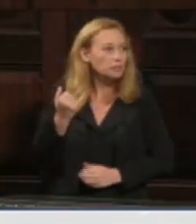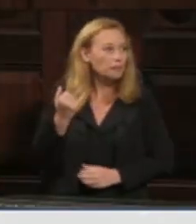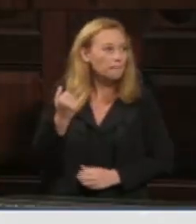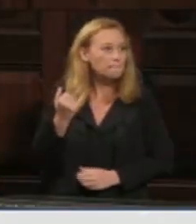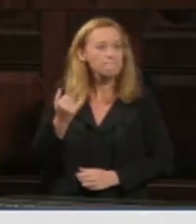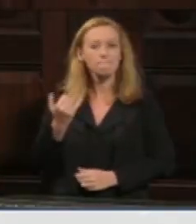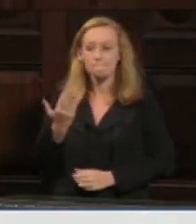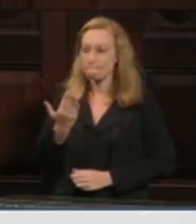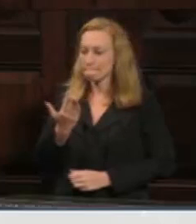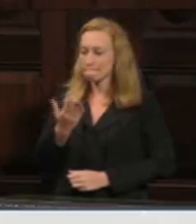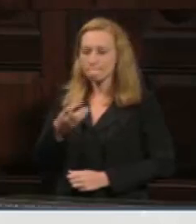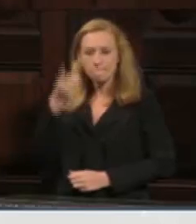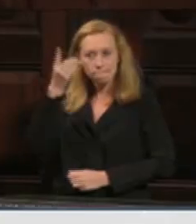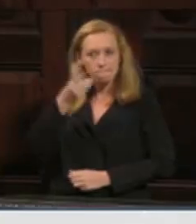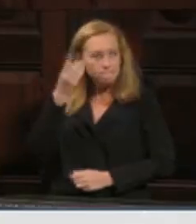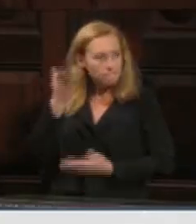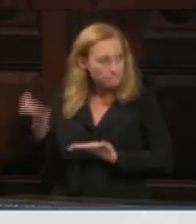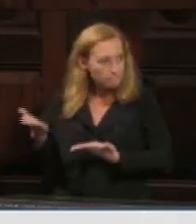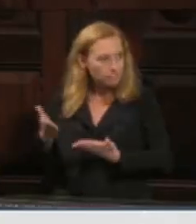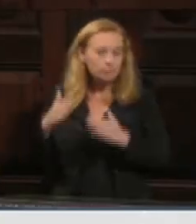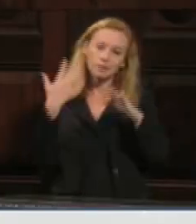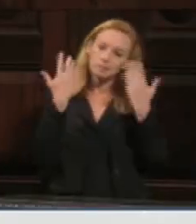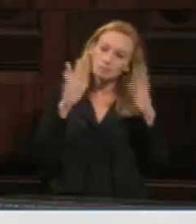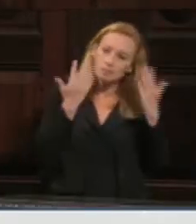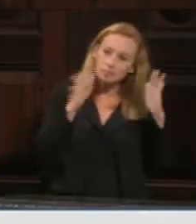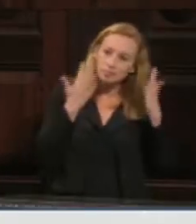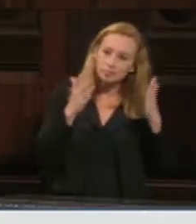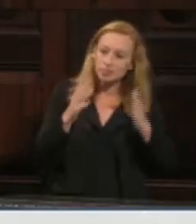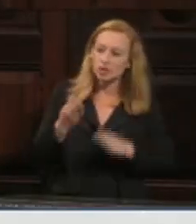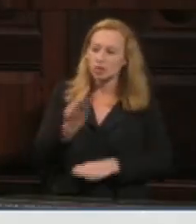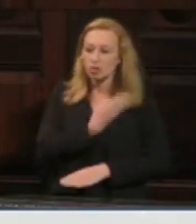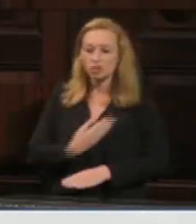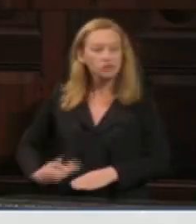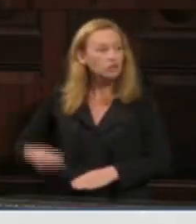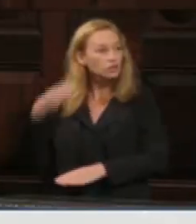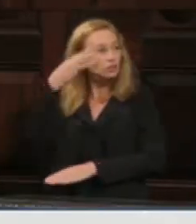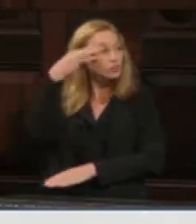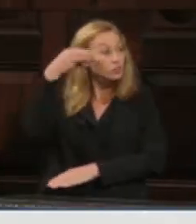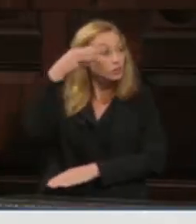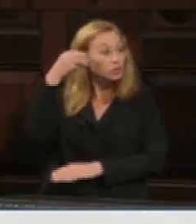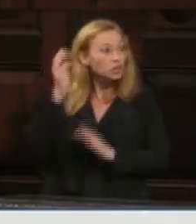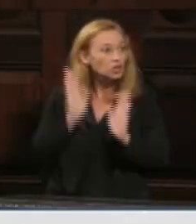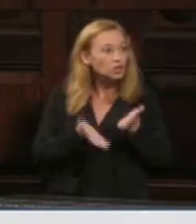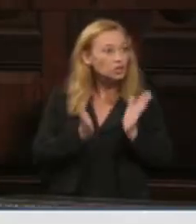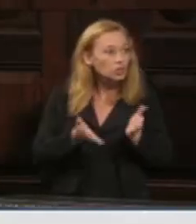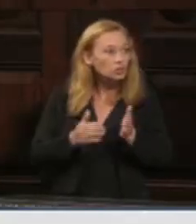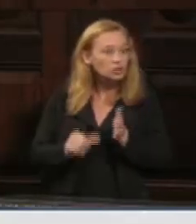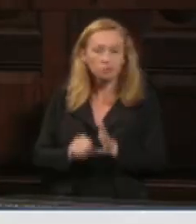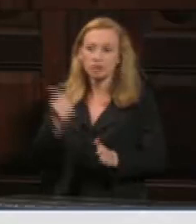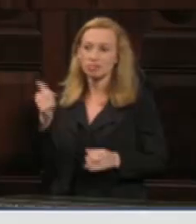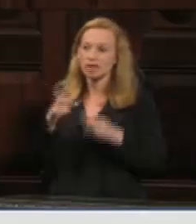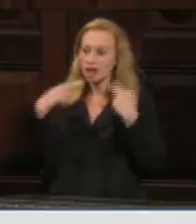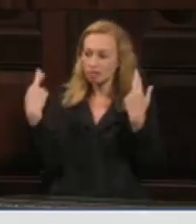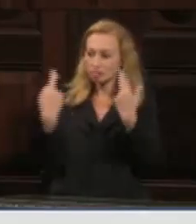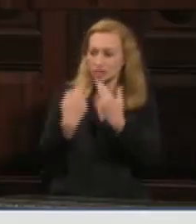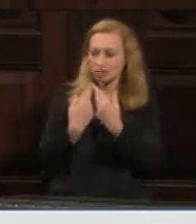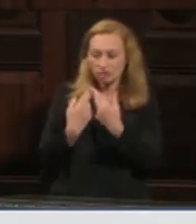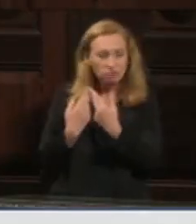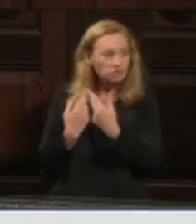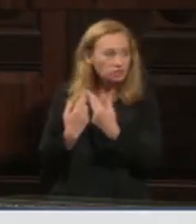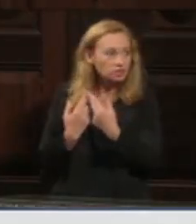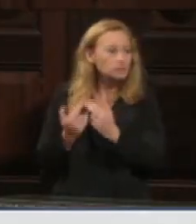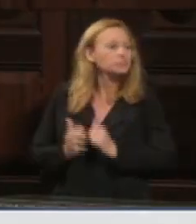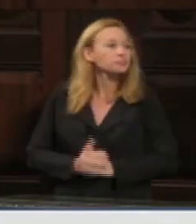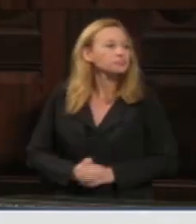inserção do deputado Rodrigo Amorim para parabenizar o governador Wilson Witzel, que hoje fez a primeira reunião da Câmara